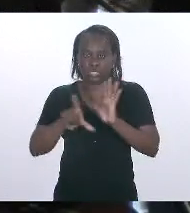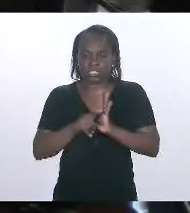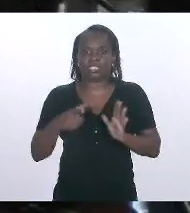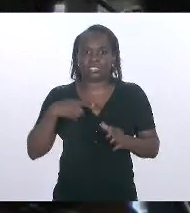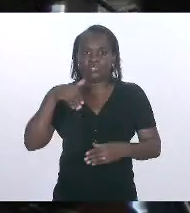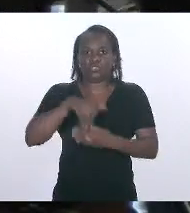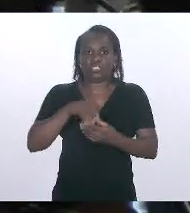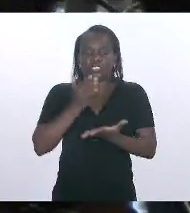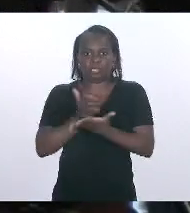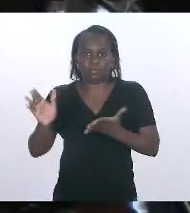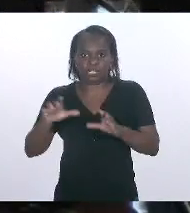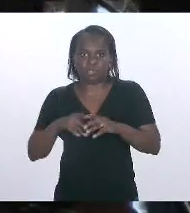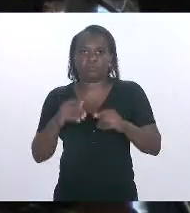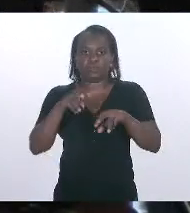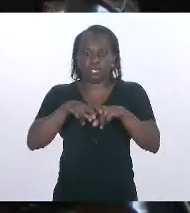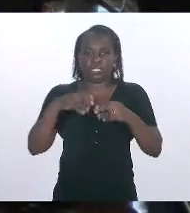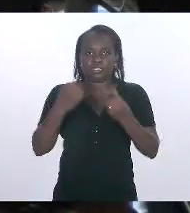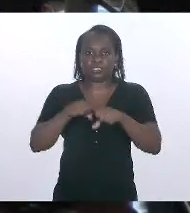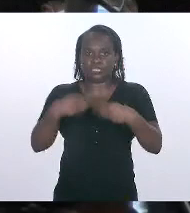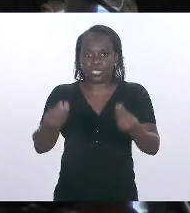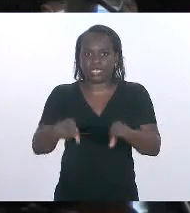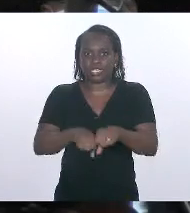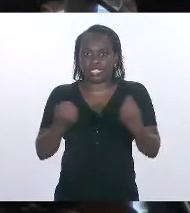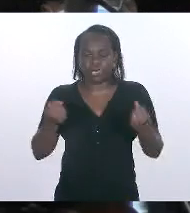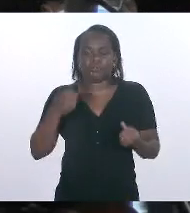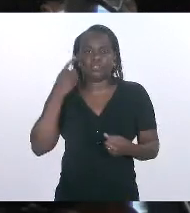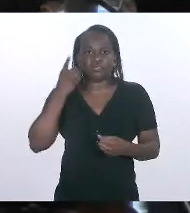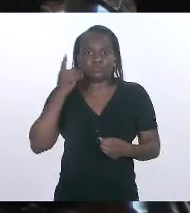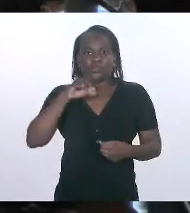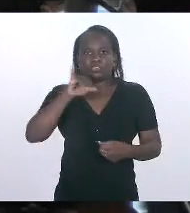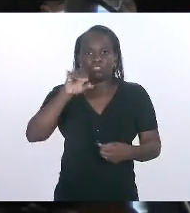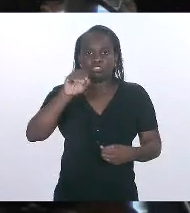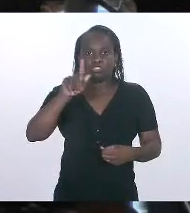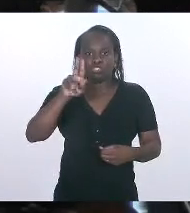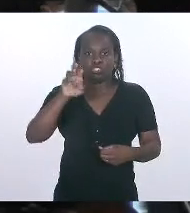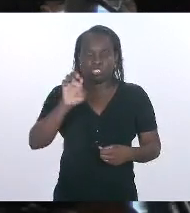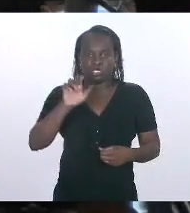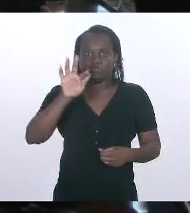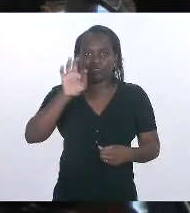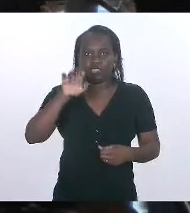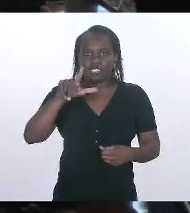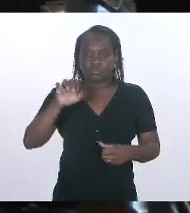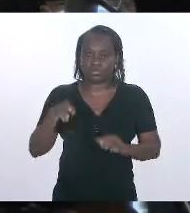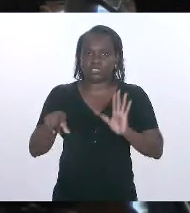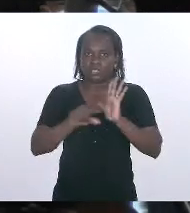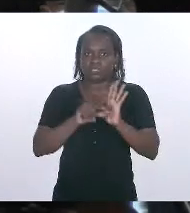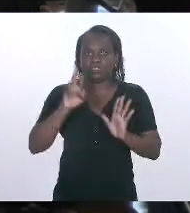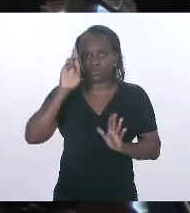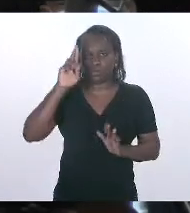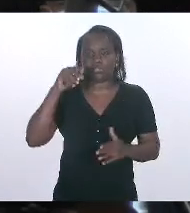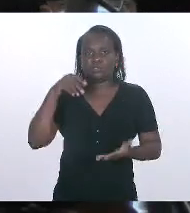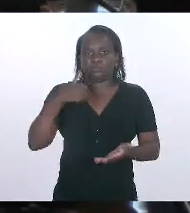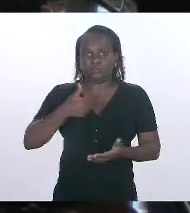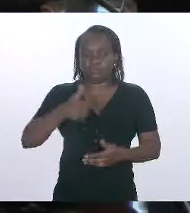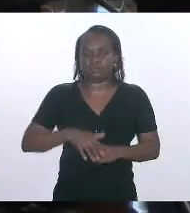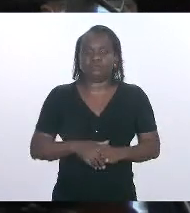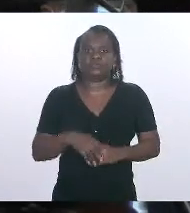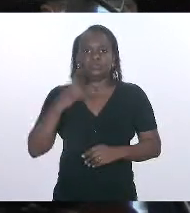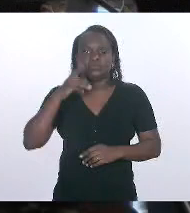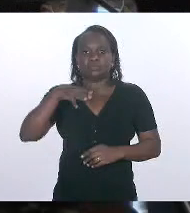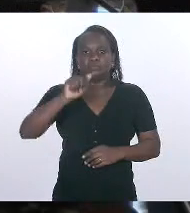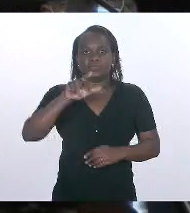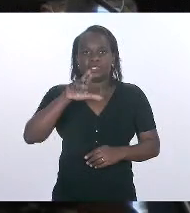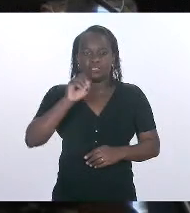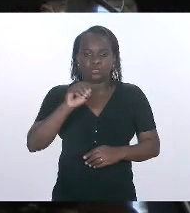voto em separado pela prejudicabilidade do deputado Jorge Felipe Neto, relator original. Relator, deputado Márcio